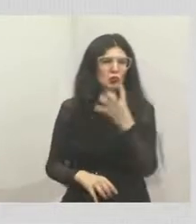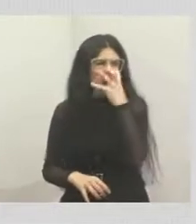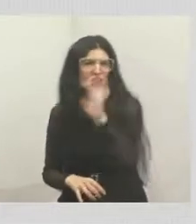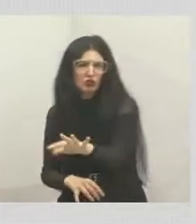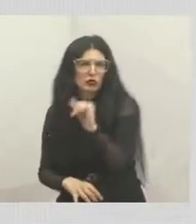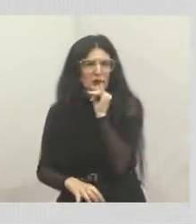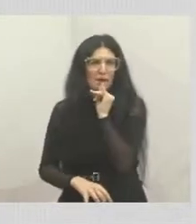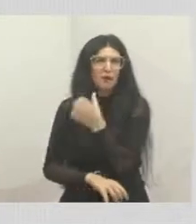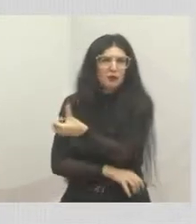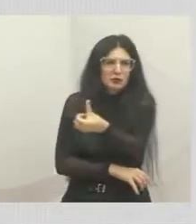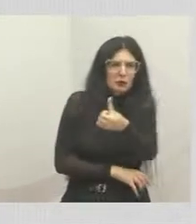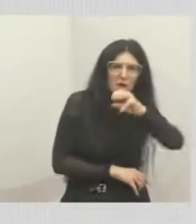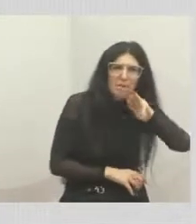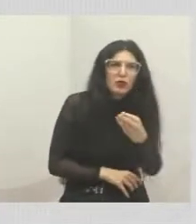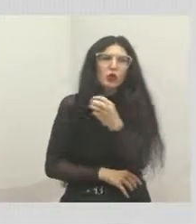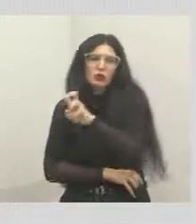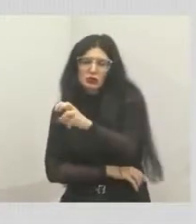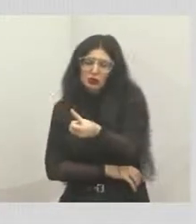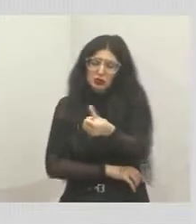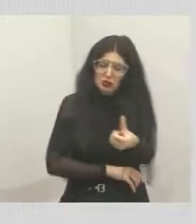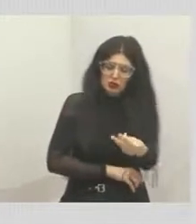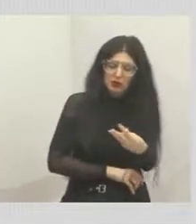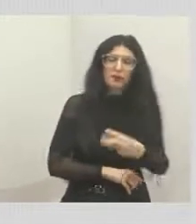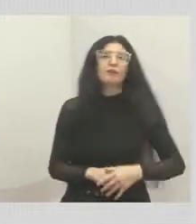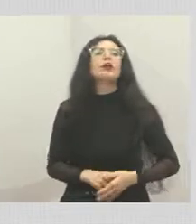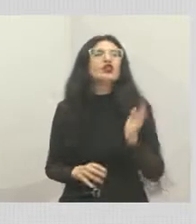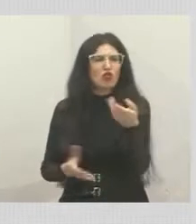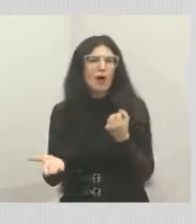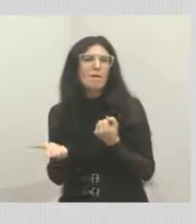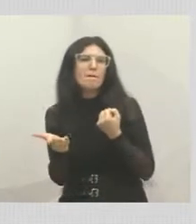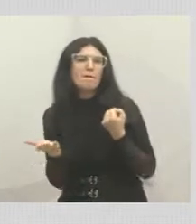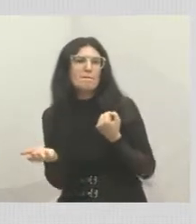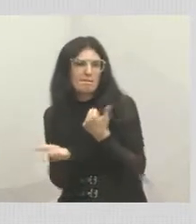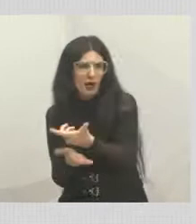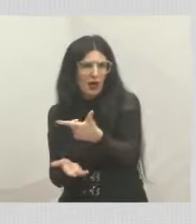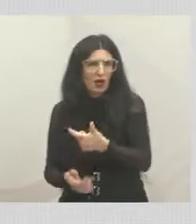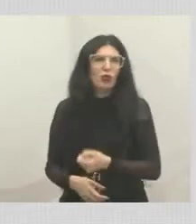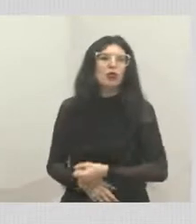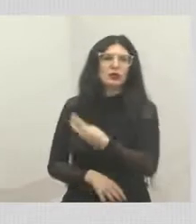66.563.000 e liquidado até o segundo quadrimestre,